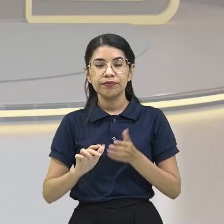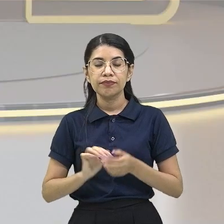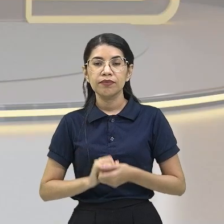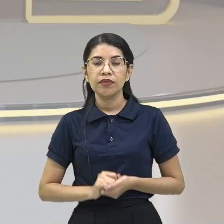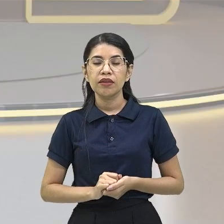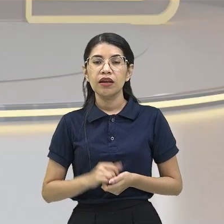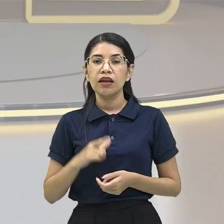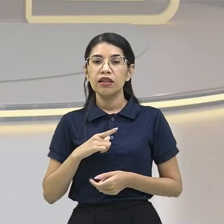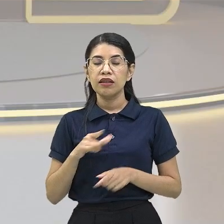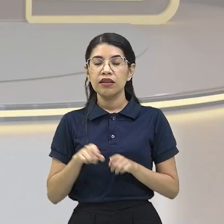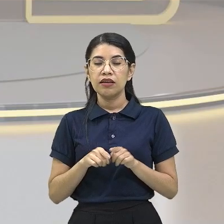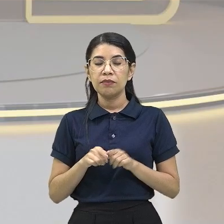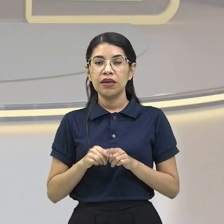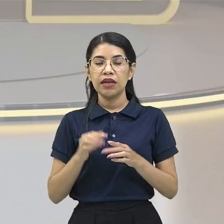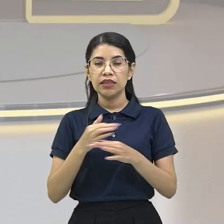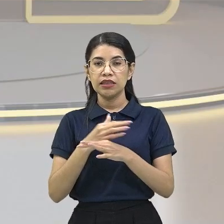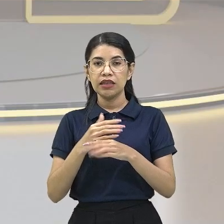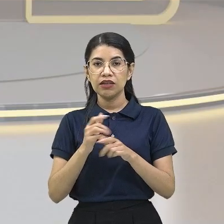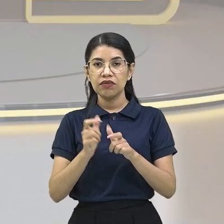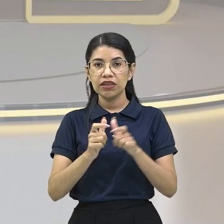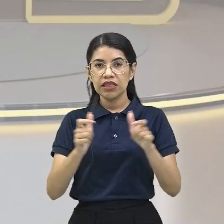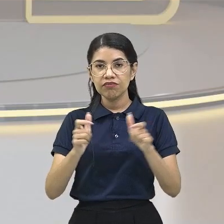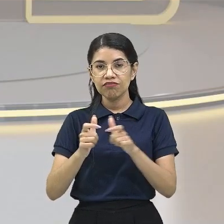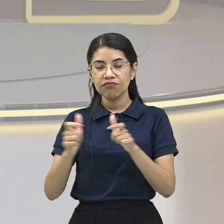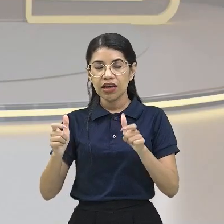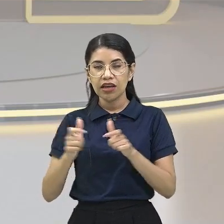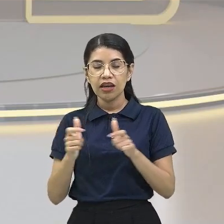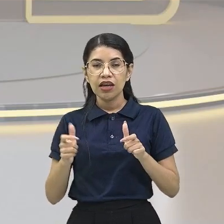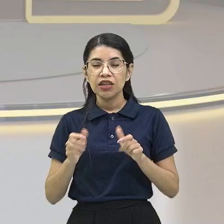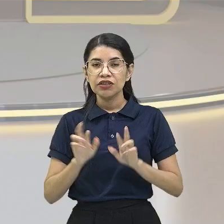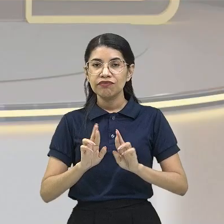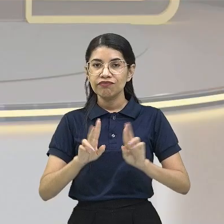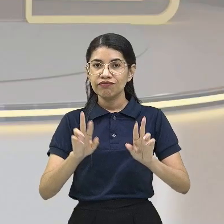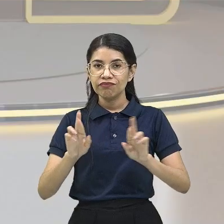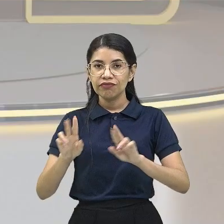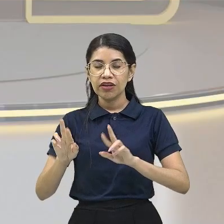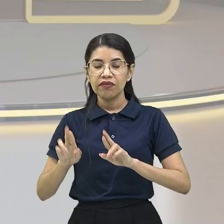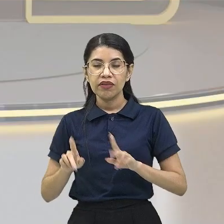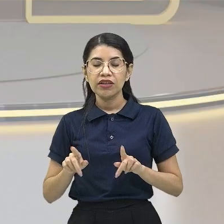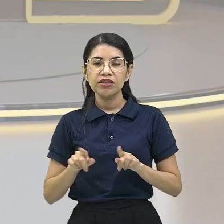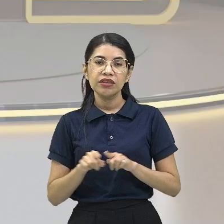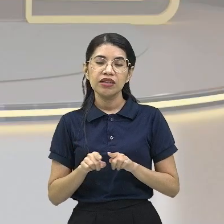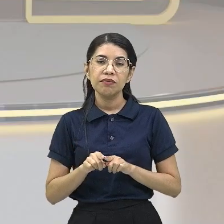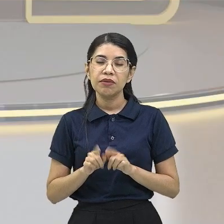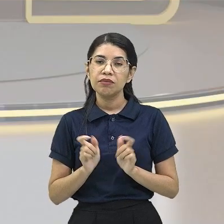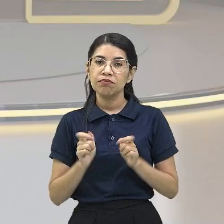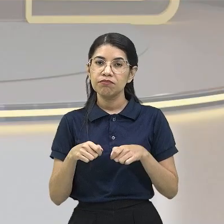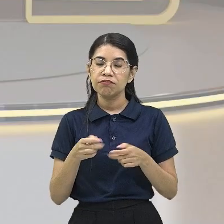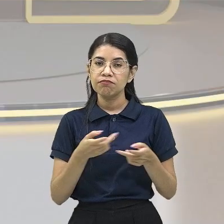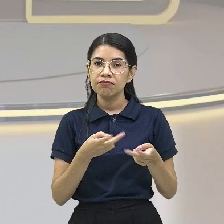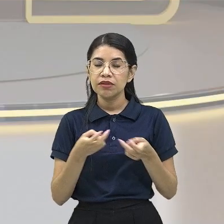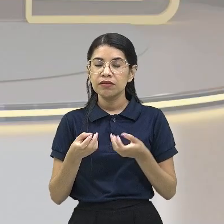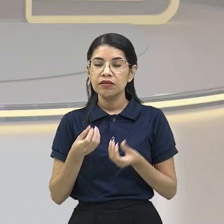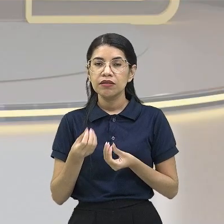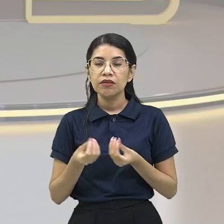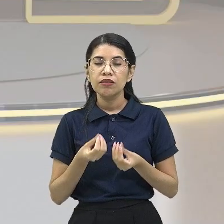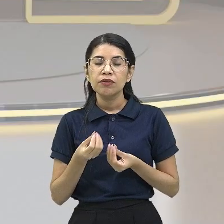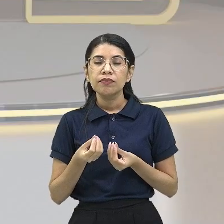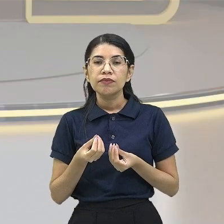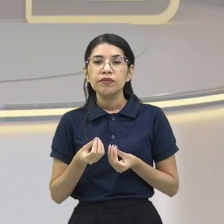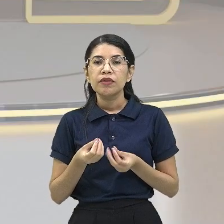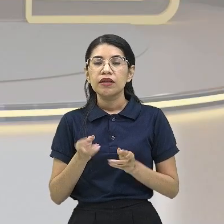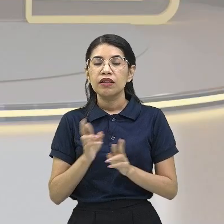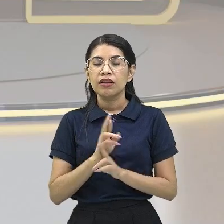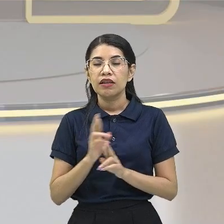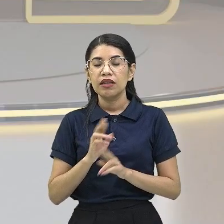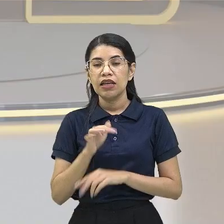o crescimento desigual das cidades, né? Nem todas as cidades elas acompanharam o crescimento, e isso a gente pode observar efetivamente com relação